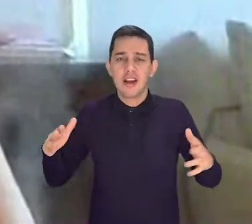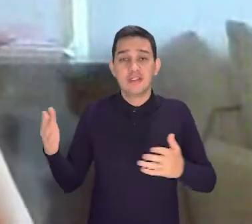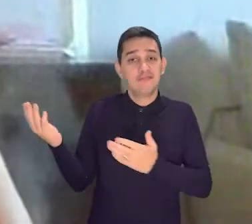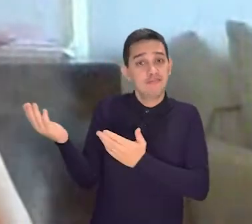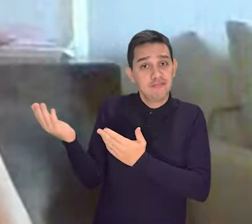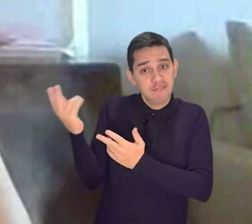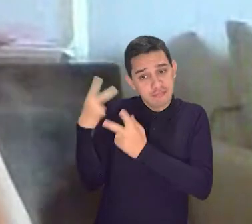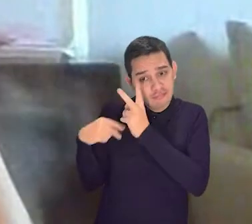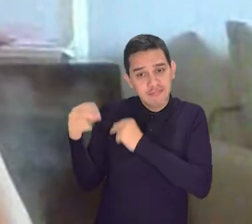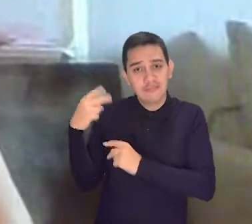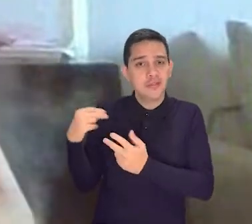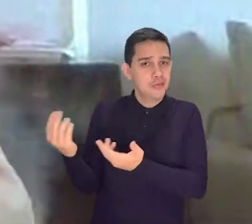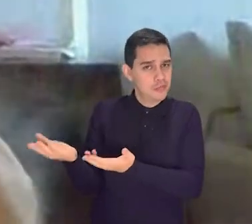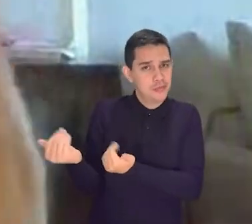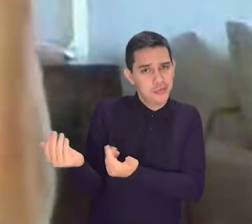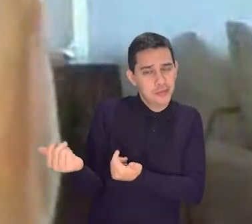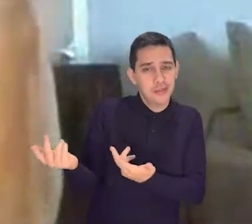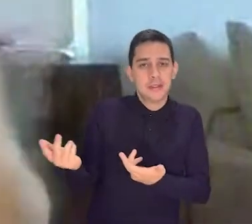estruturado,